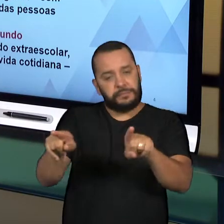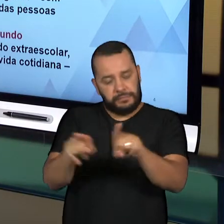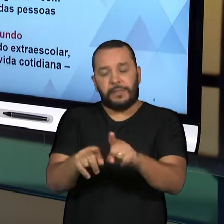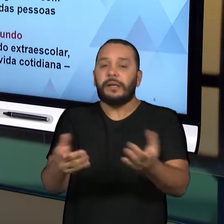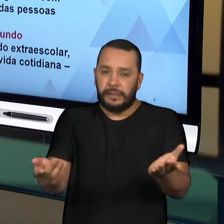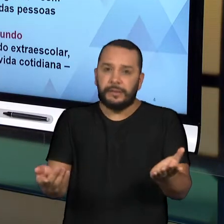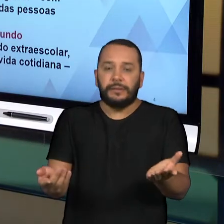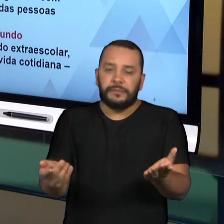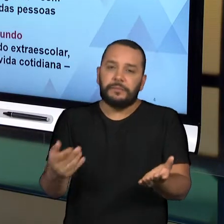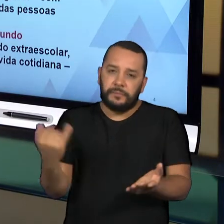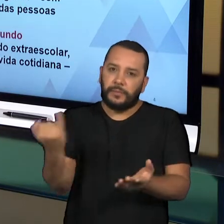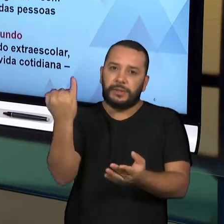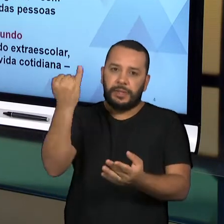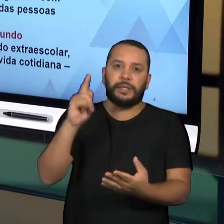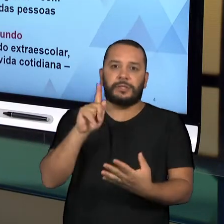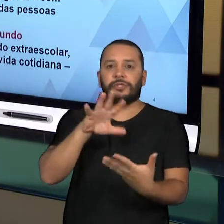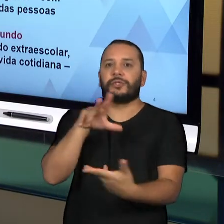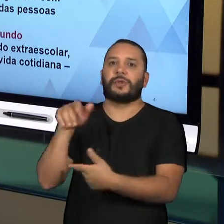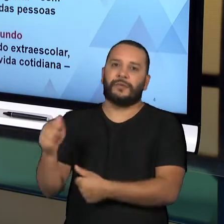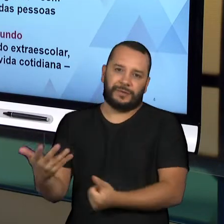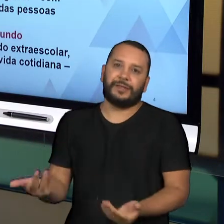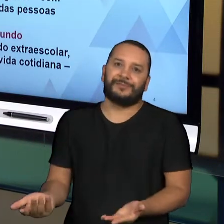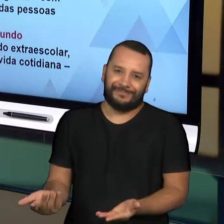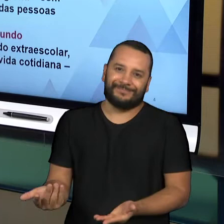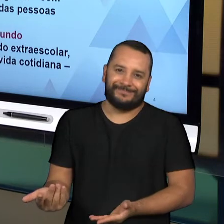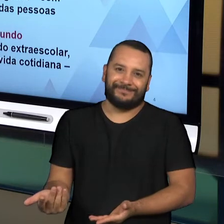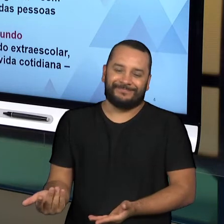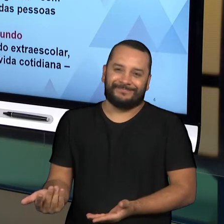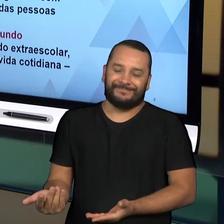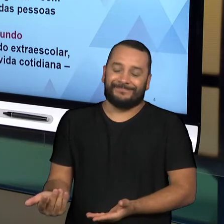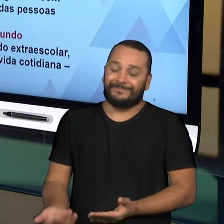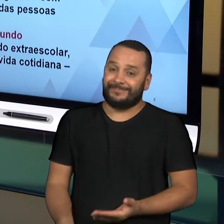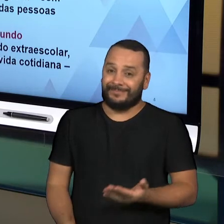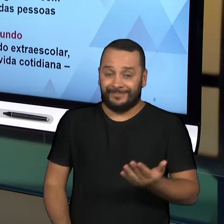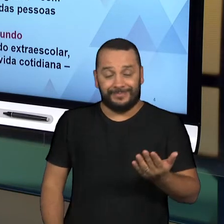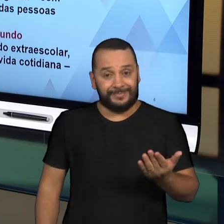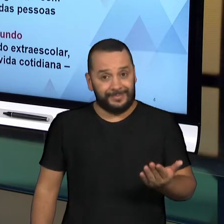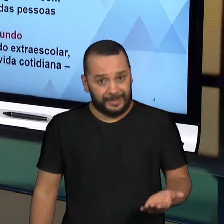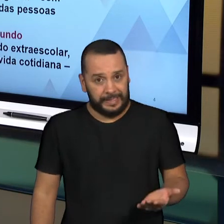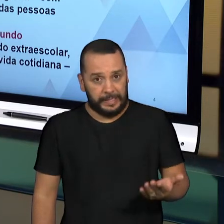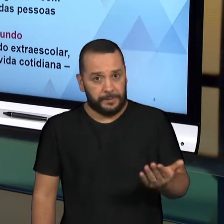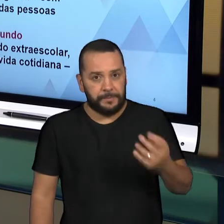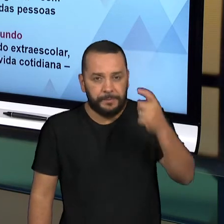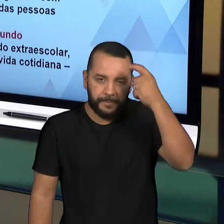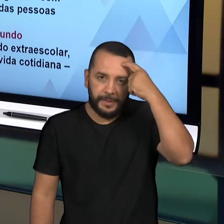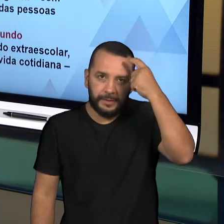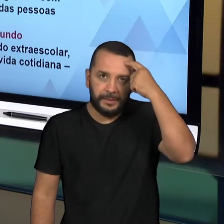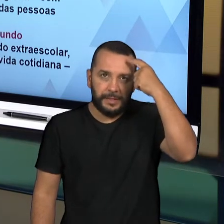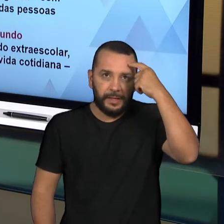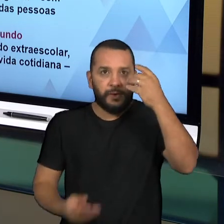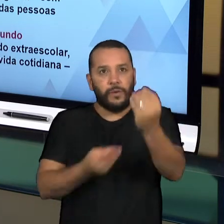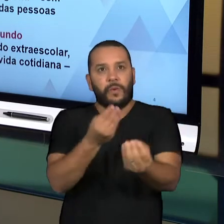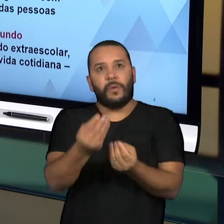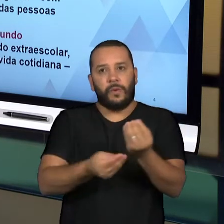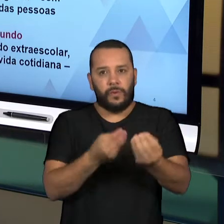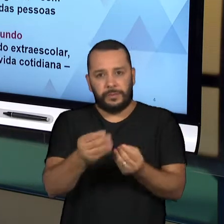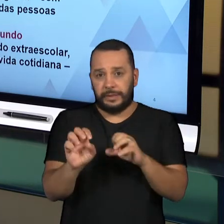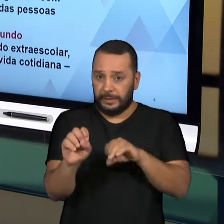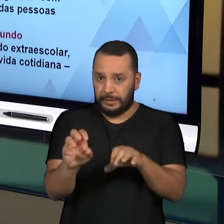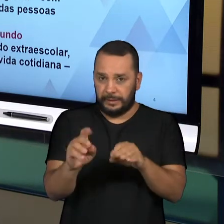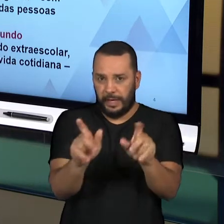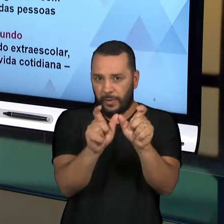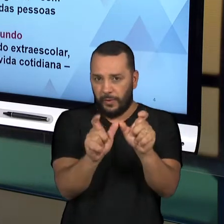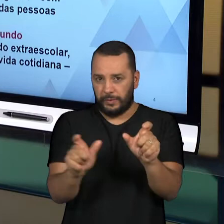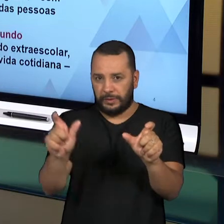transcende é da escola então nós precisamos pensar em como trabalhar esses conceitos de uma